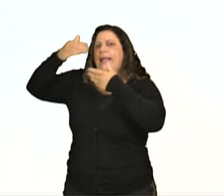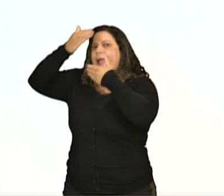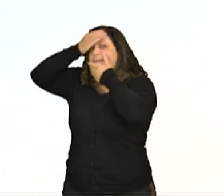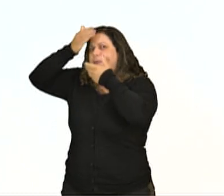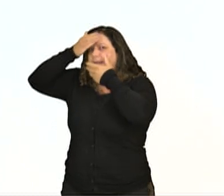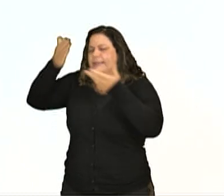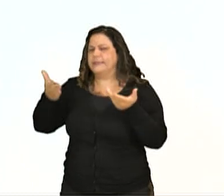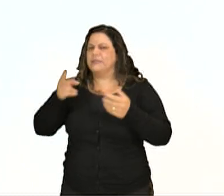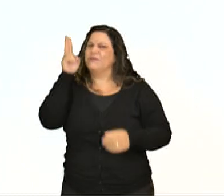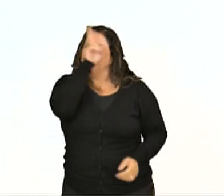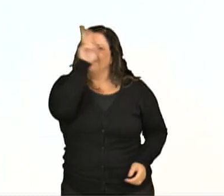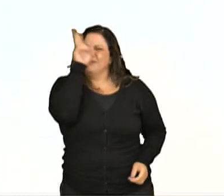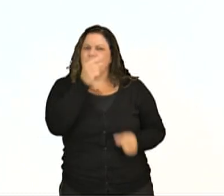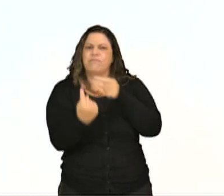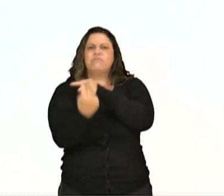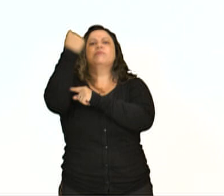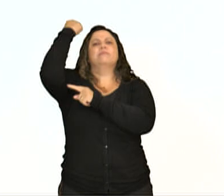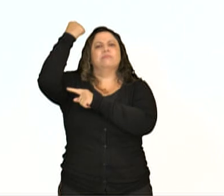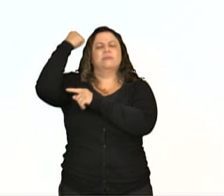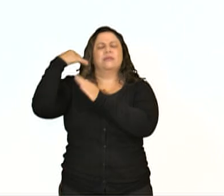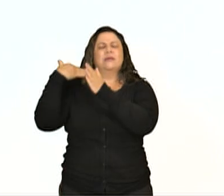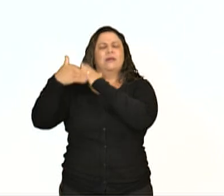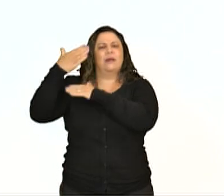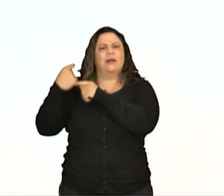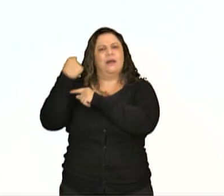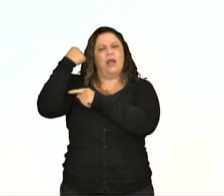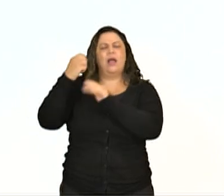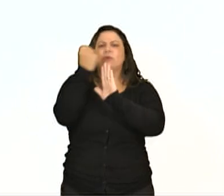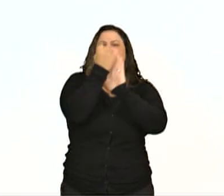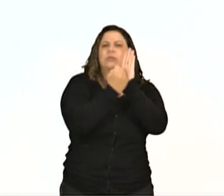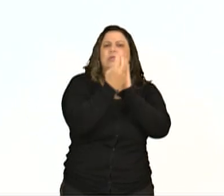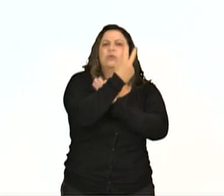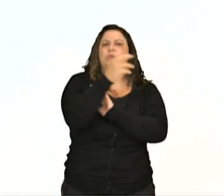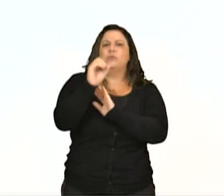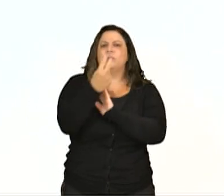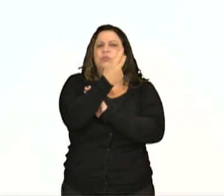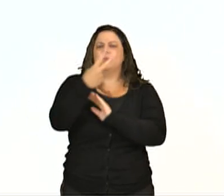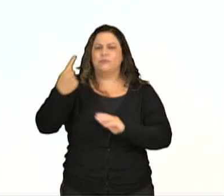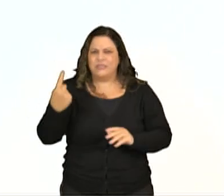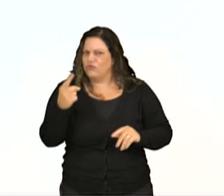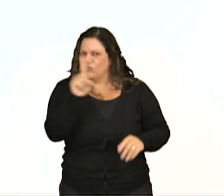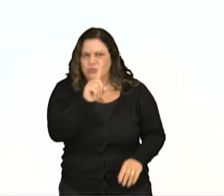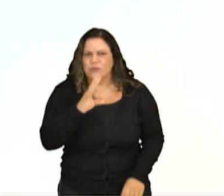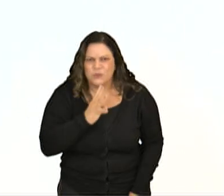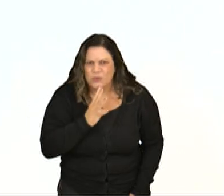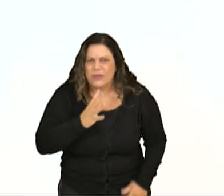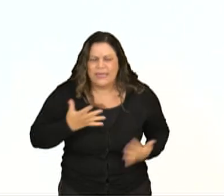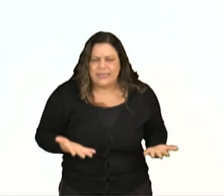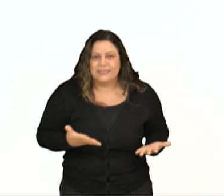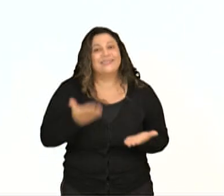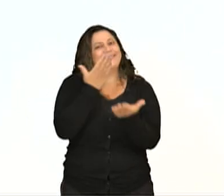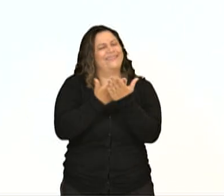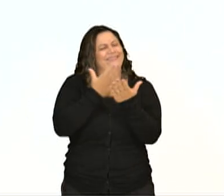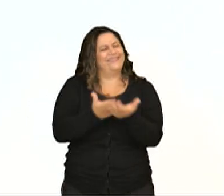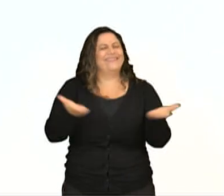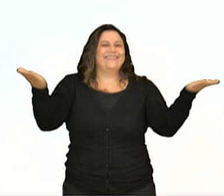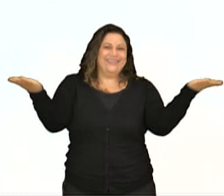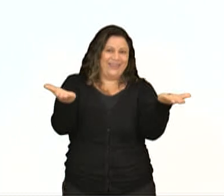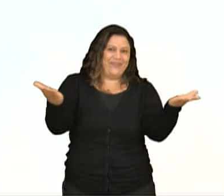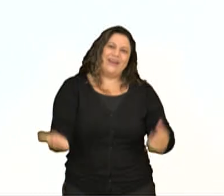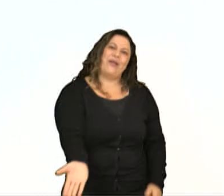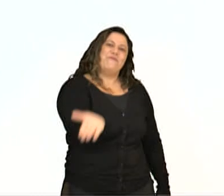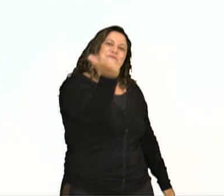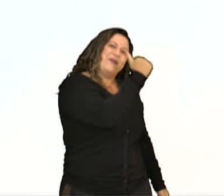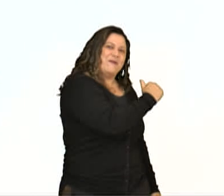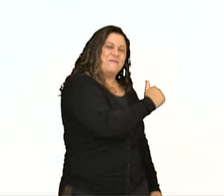dessas disputas, principalmente aí nos séculos 20 e 21? Conhece bem? Não! Essa aula é para isso. Então vem com